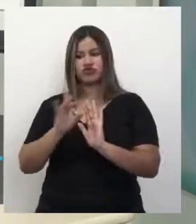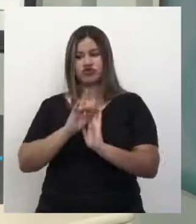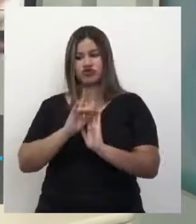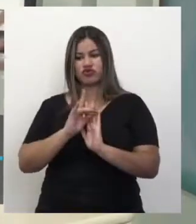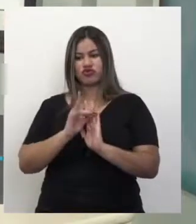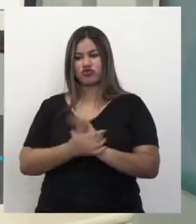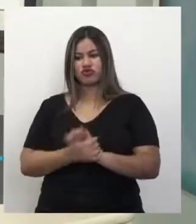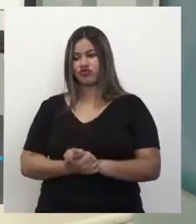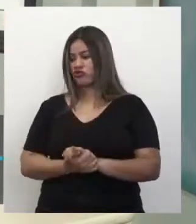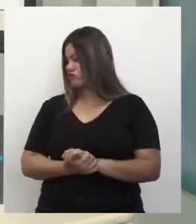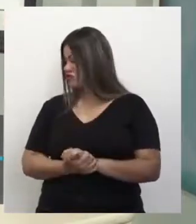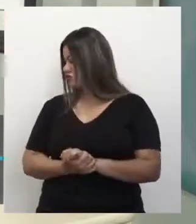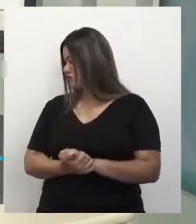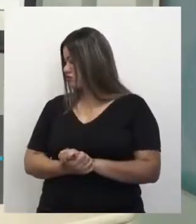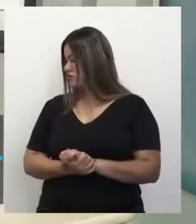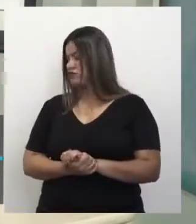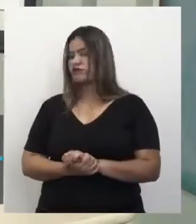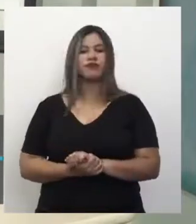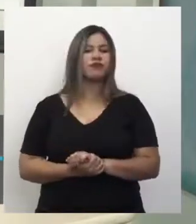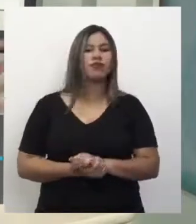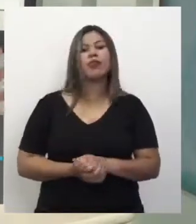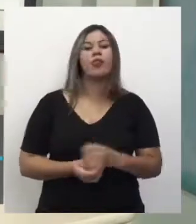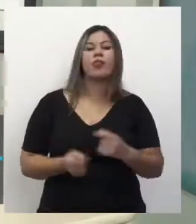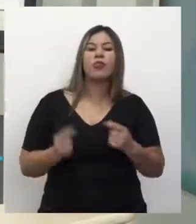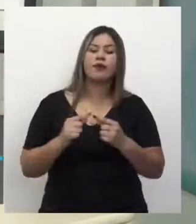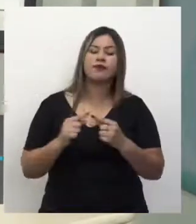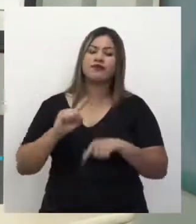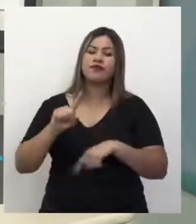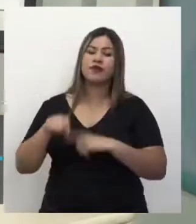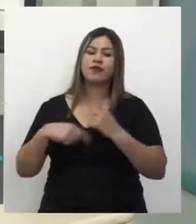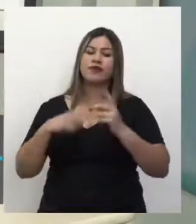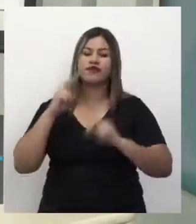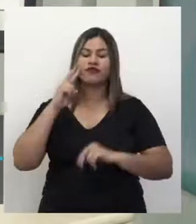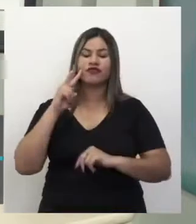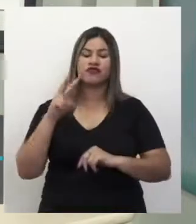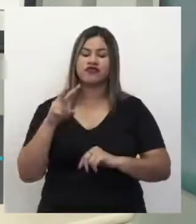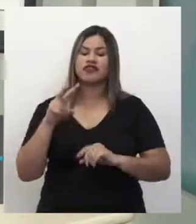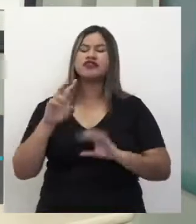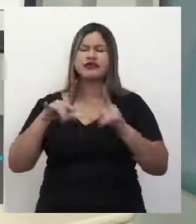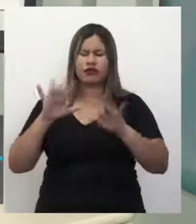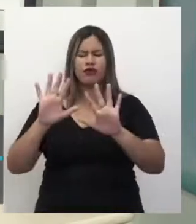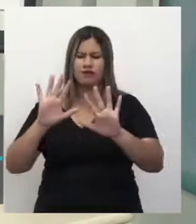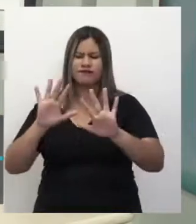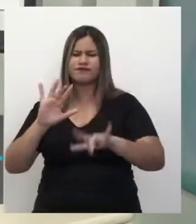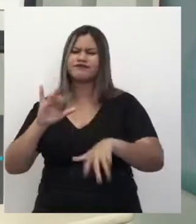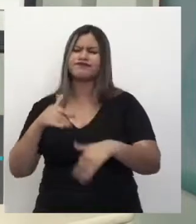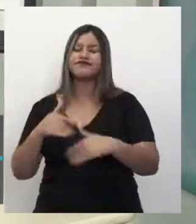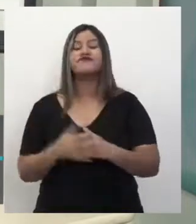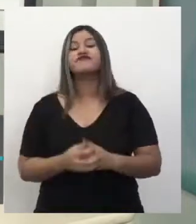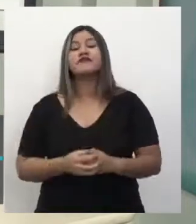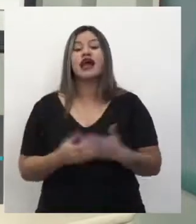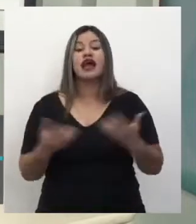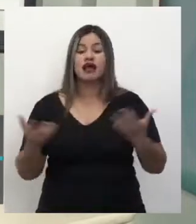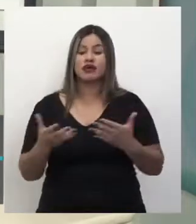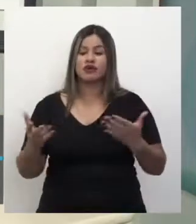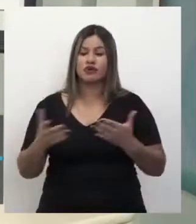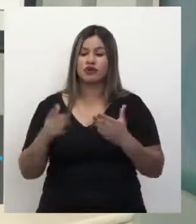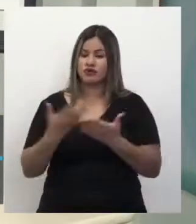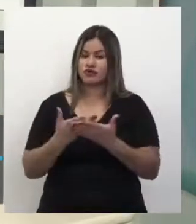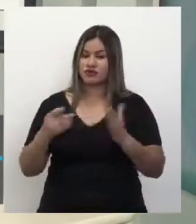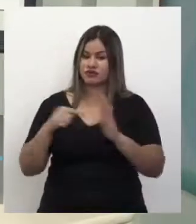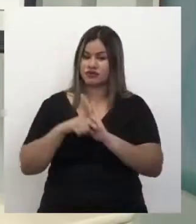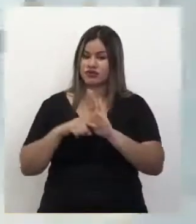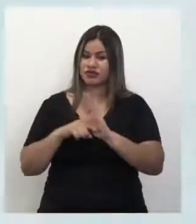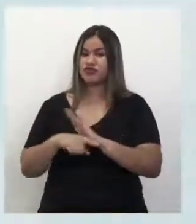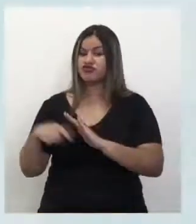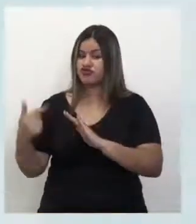com coisas diferentes. Sim. E quando você vê, sai umas aqui, a gente vai ver junto. Bom, turma, eu trouxe para vocês, para pesquisar, mais um